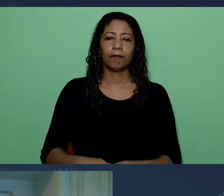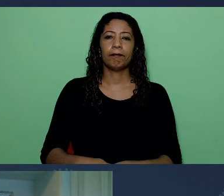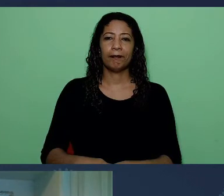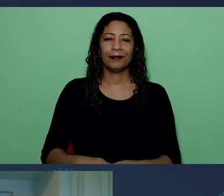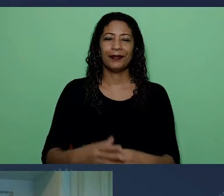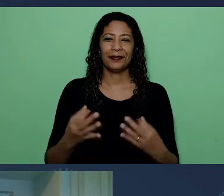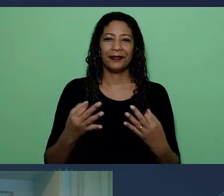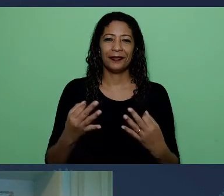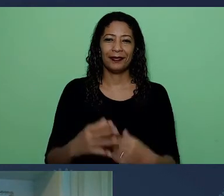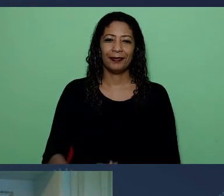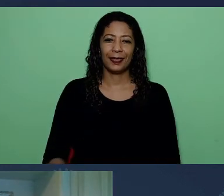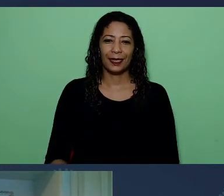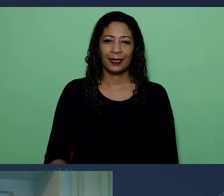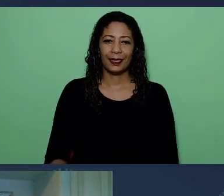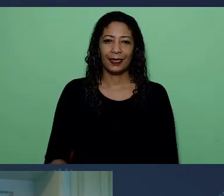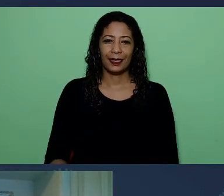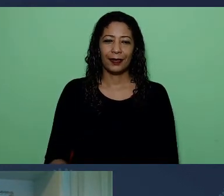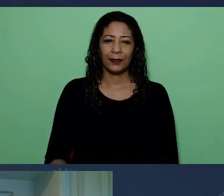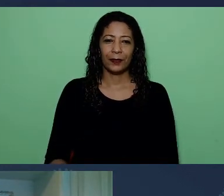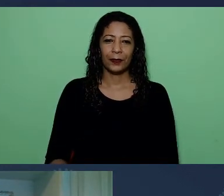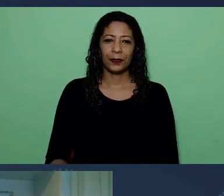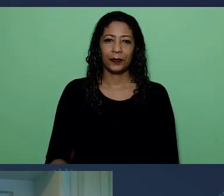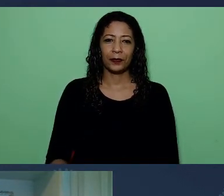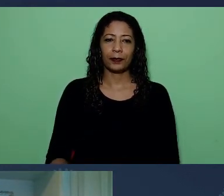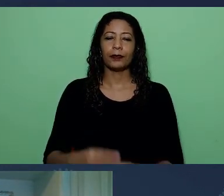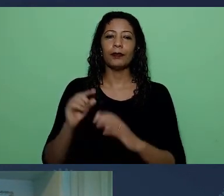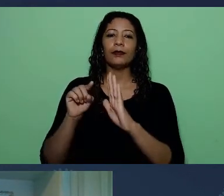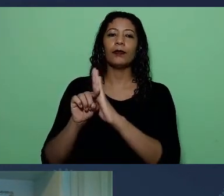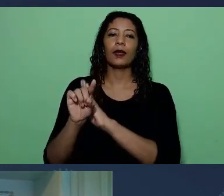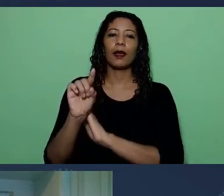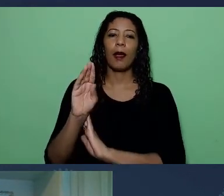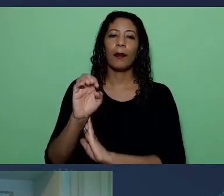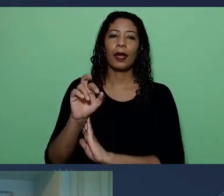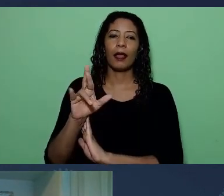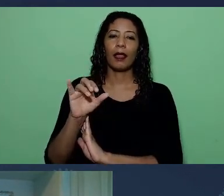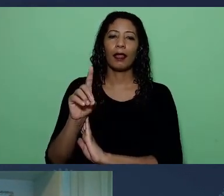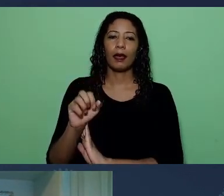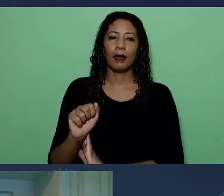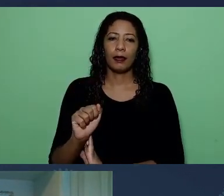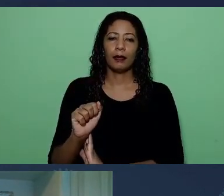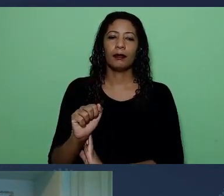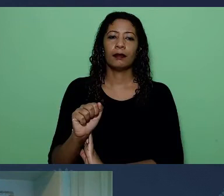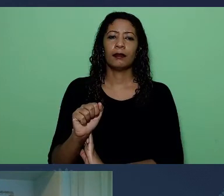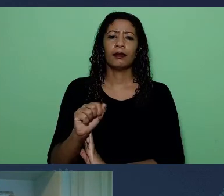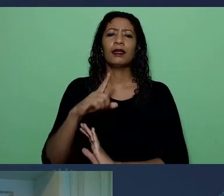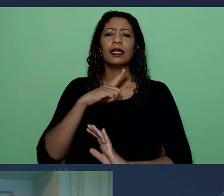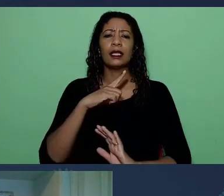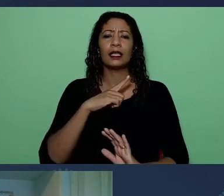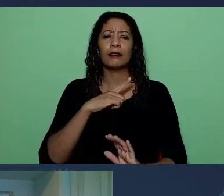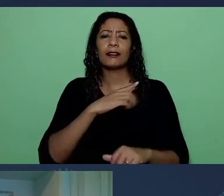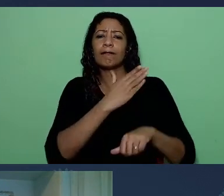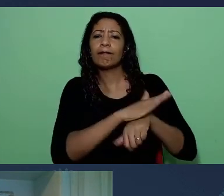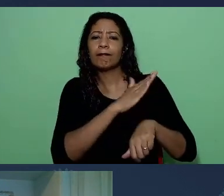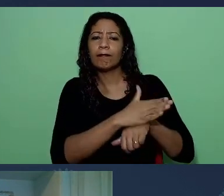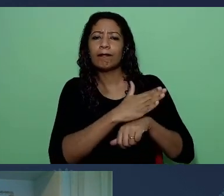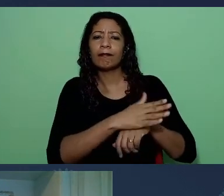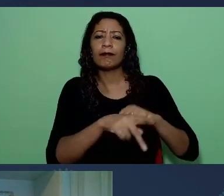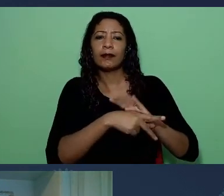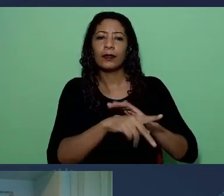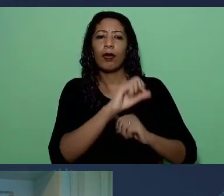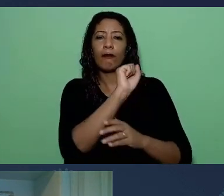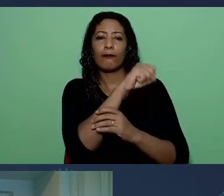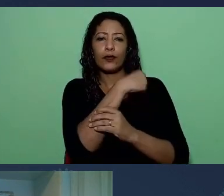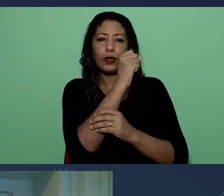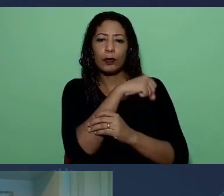Perfeito. A Brenda Souza pergunta: há alguma prática fisioterapêutica que possa ser realizada em casa